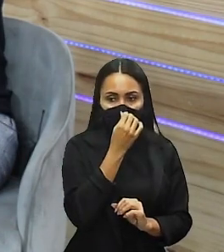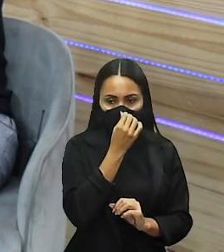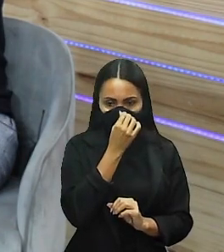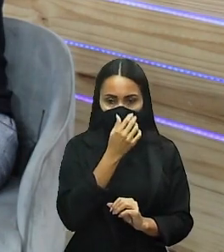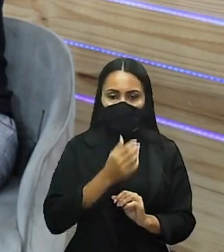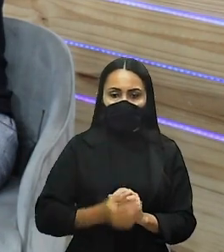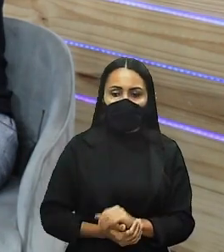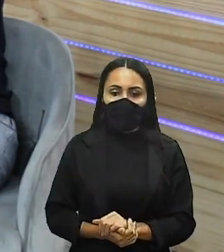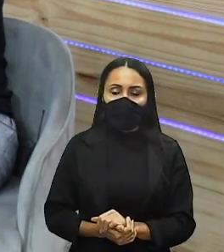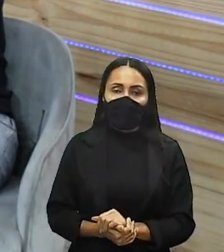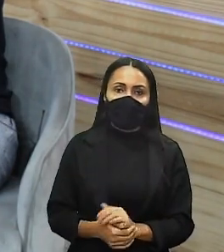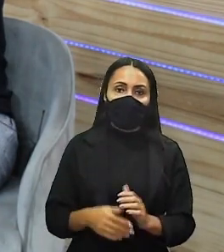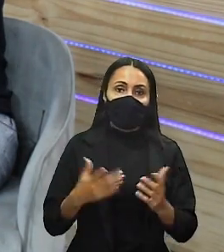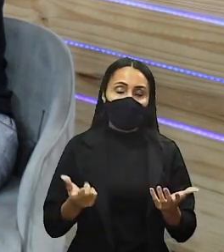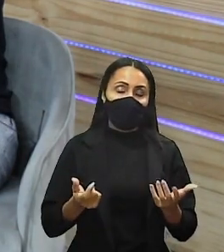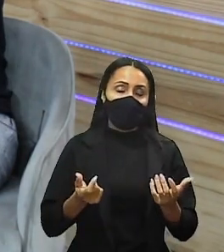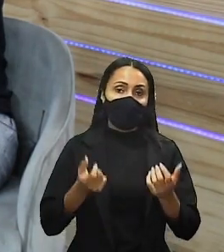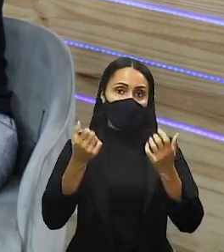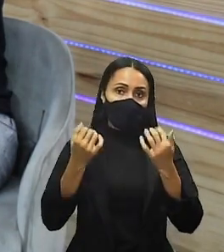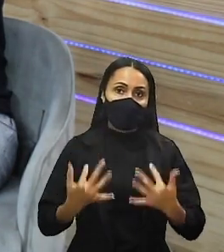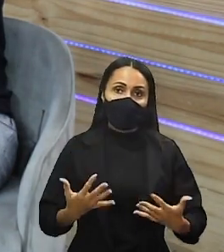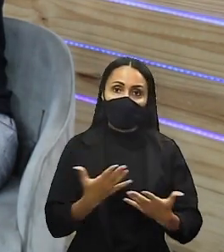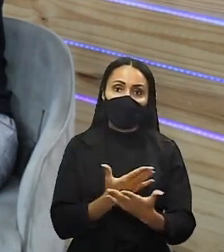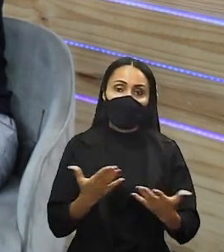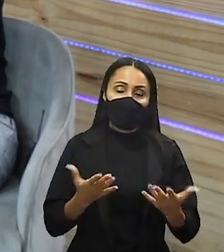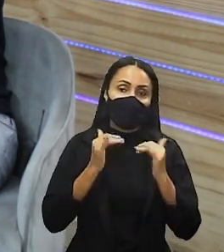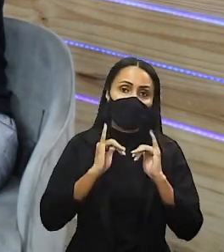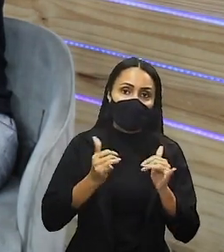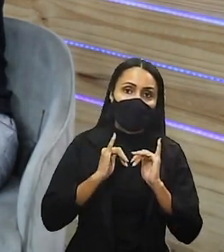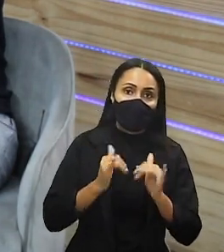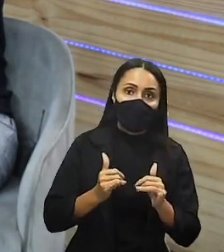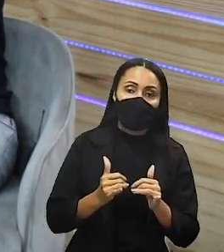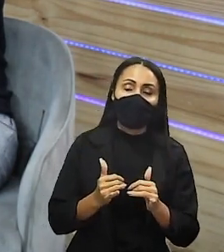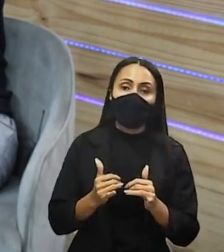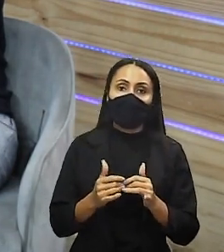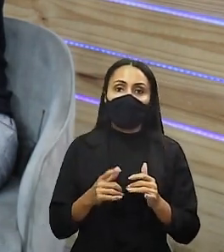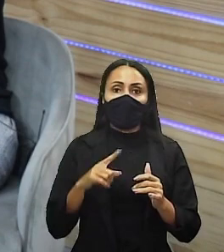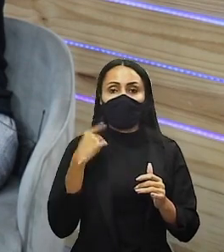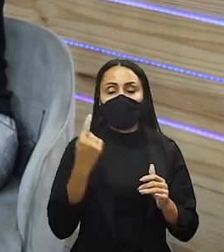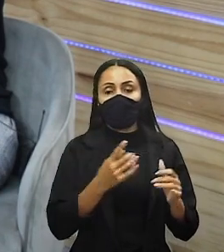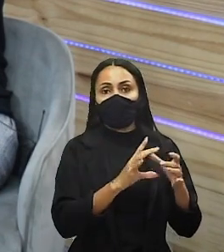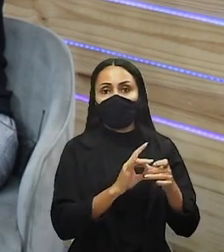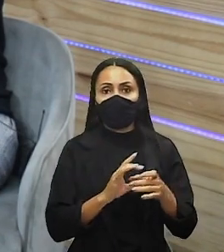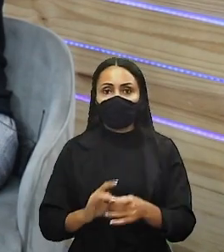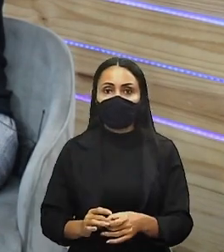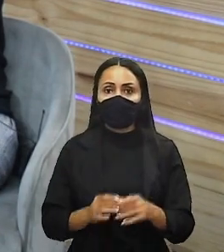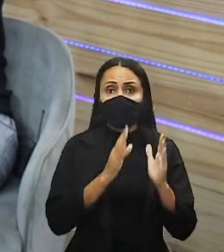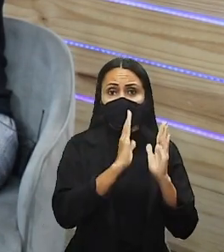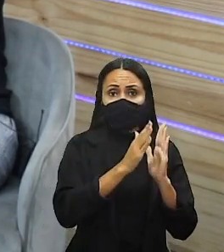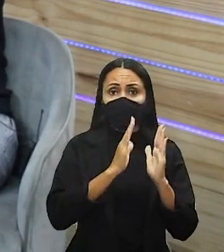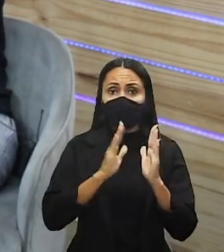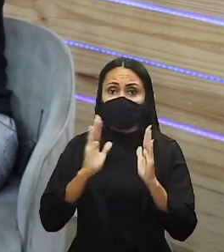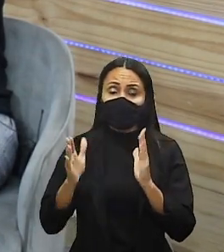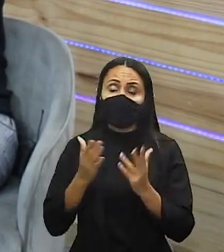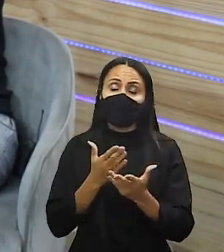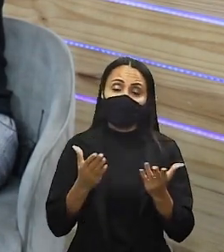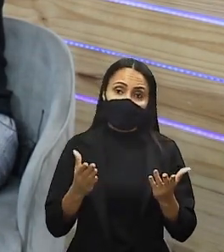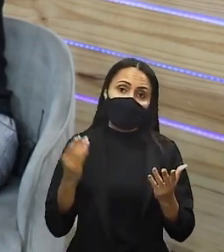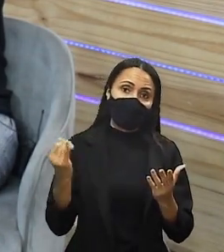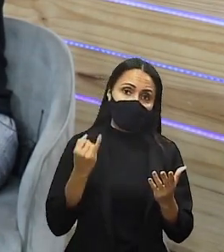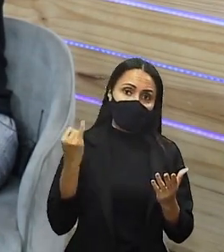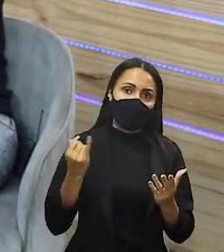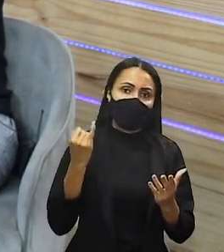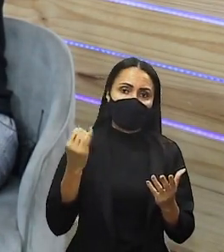são fornecidos, né, por essas narrativas, por essas memórias, e nesse contexto a biblioteca ela está num palco interessantíssimo,